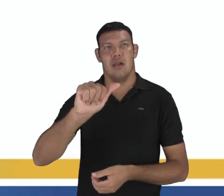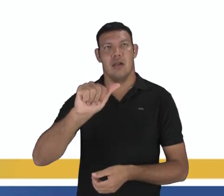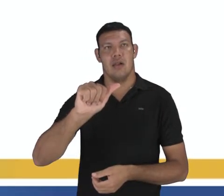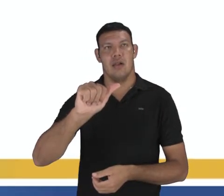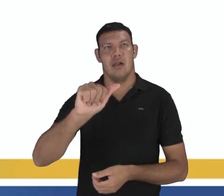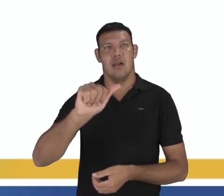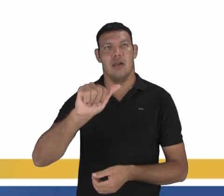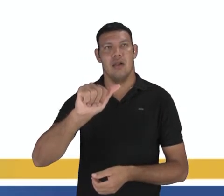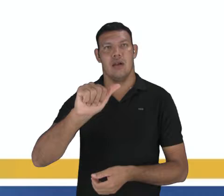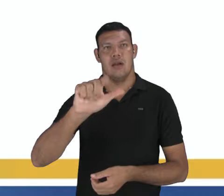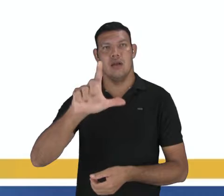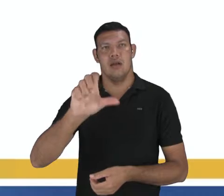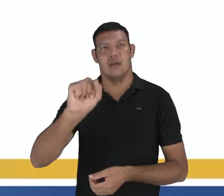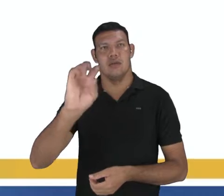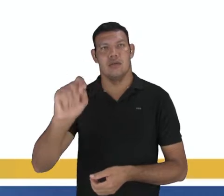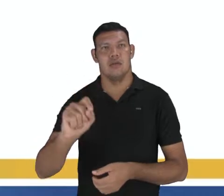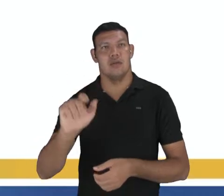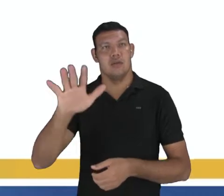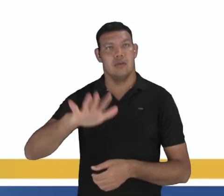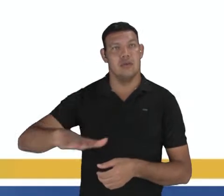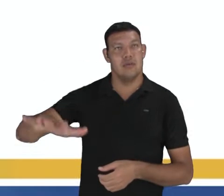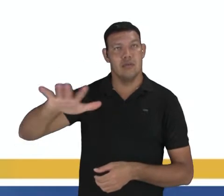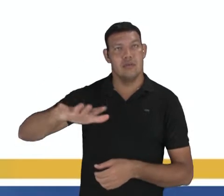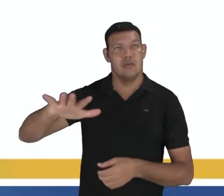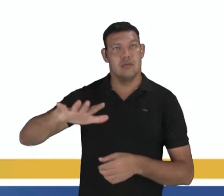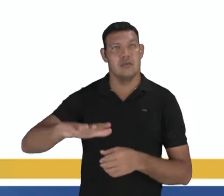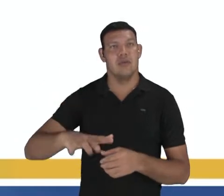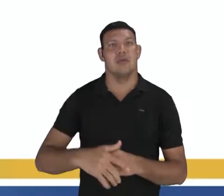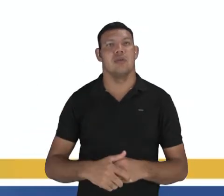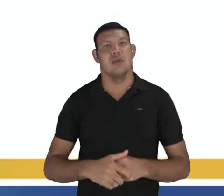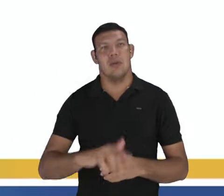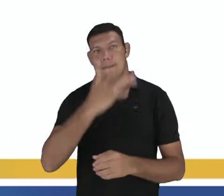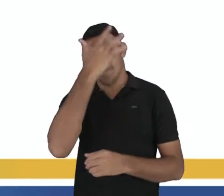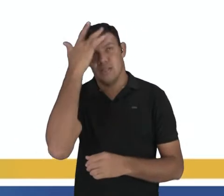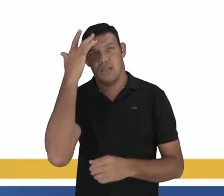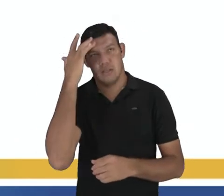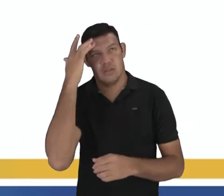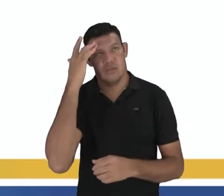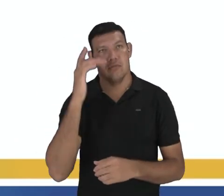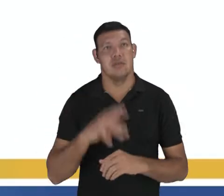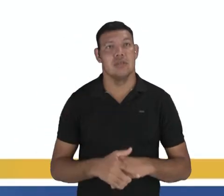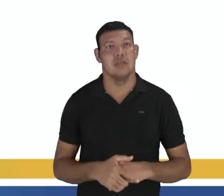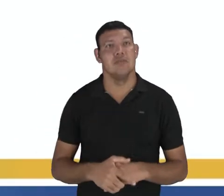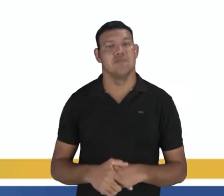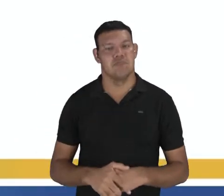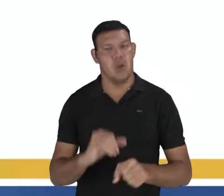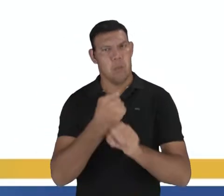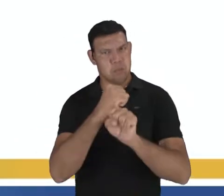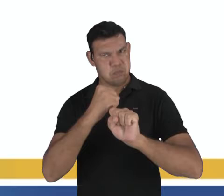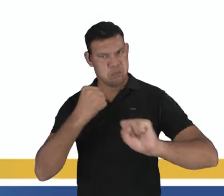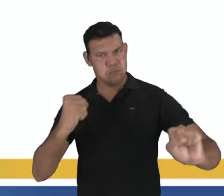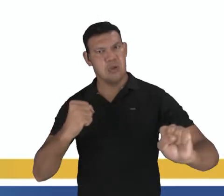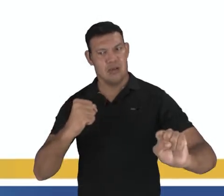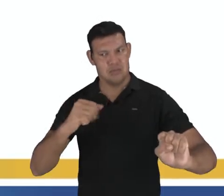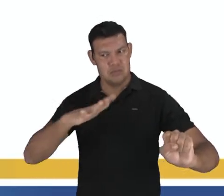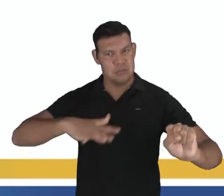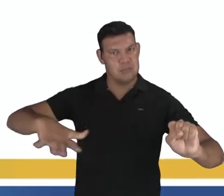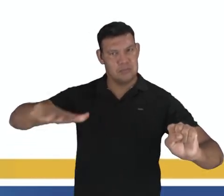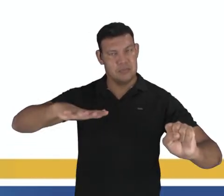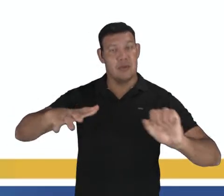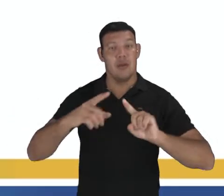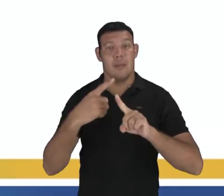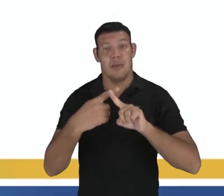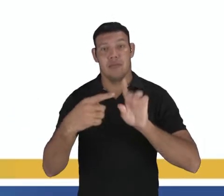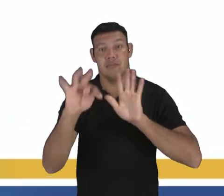de milhões de pessoas e numa área geográfica extensíssima. Por que, pessoal, a gente está discutindo esse texto?